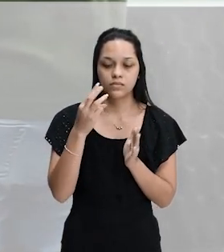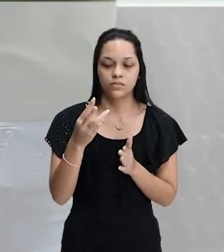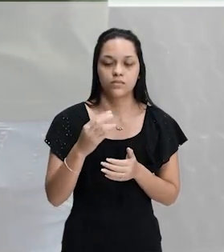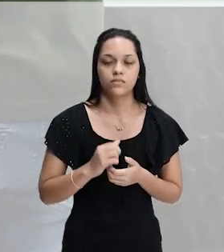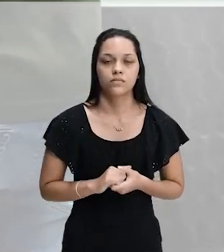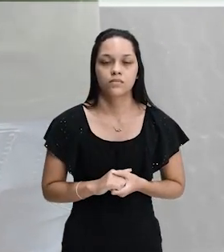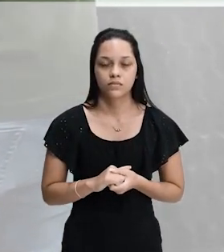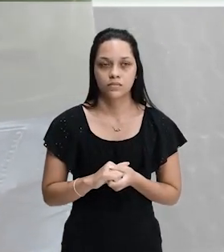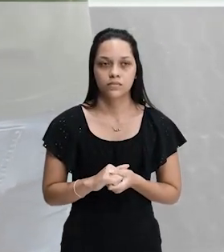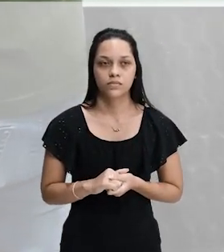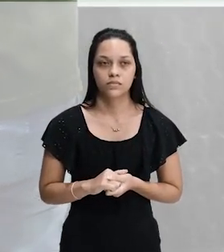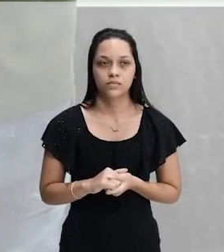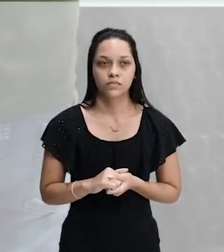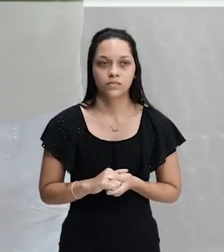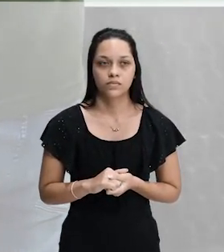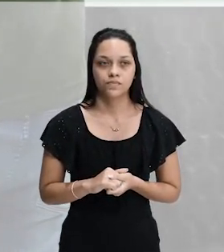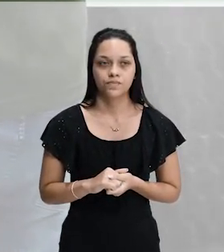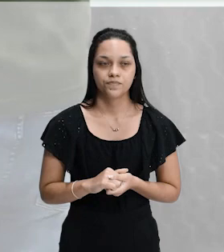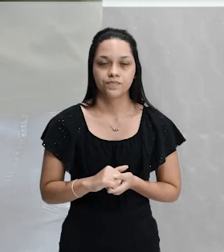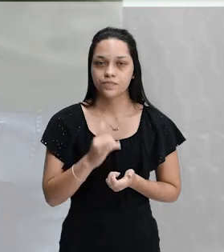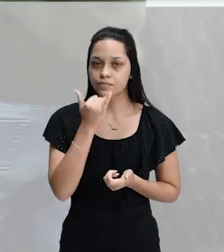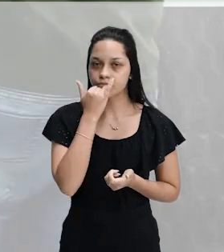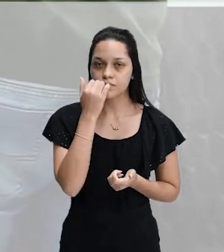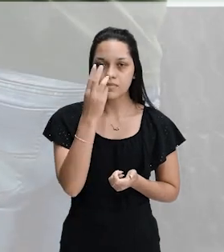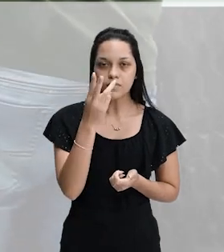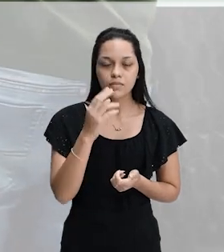3. Desculpe, 3.